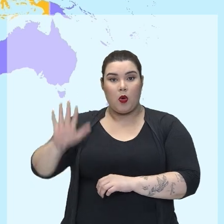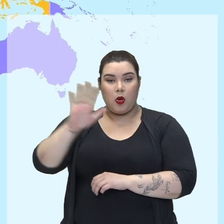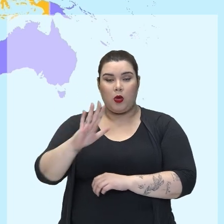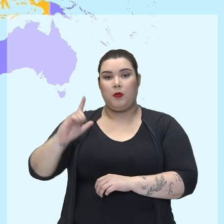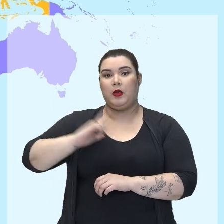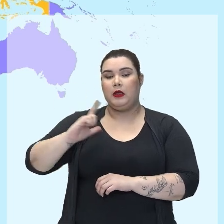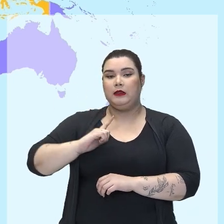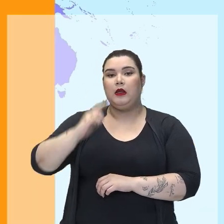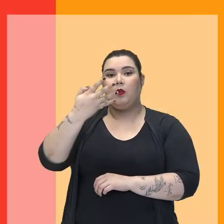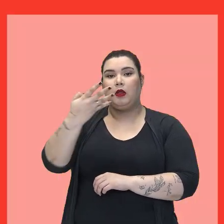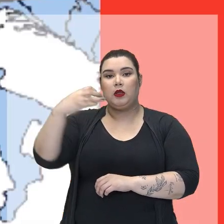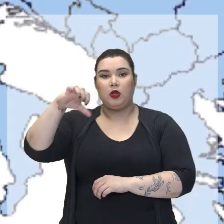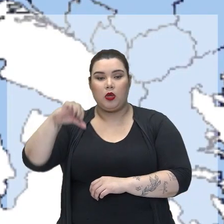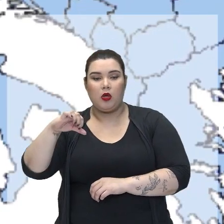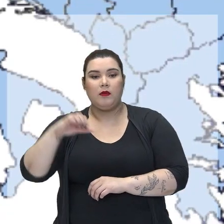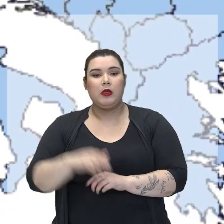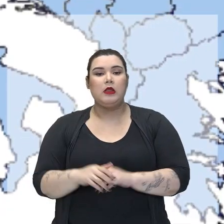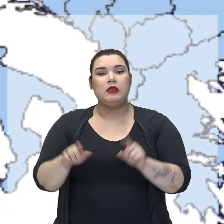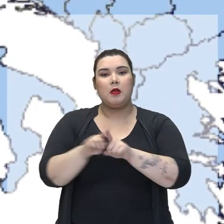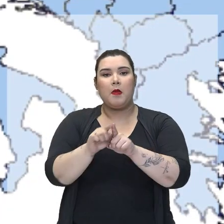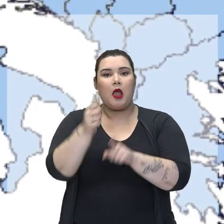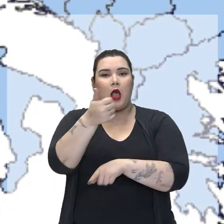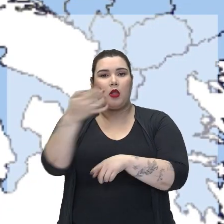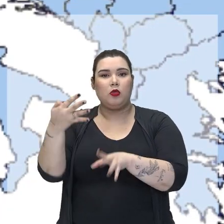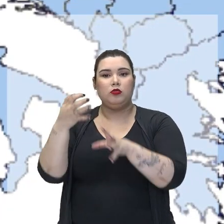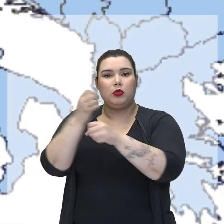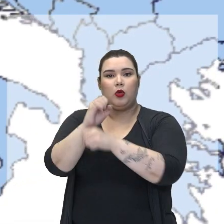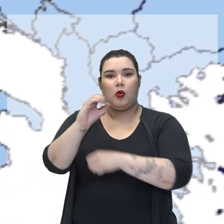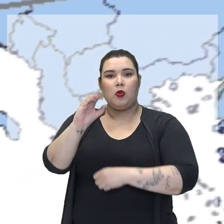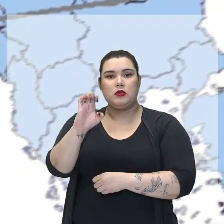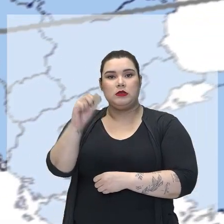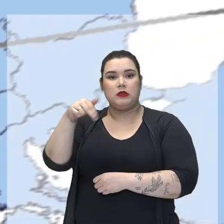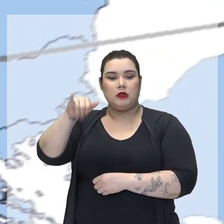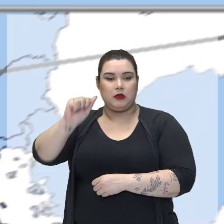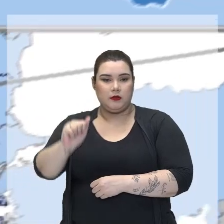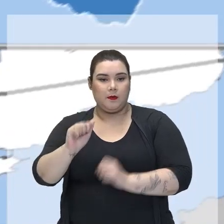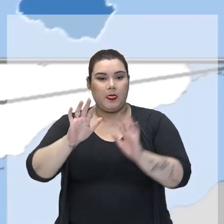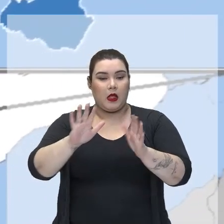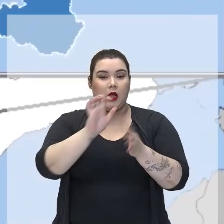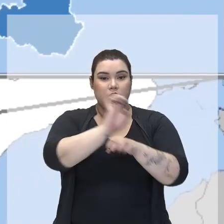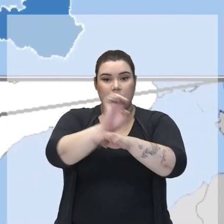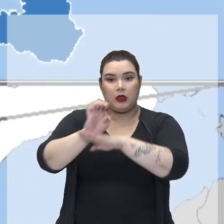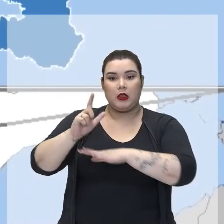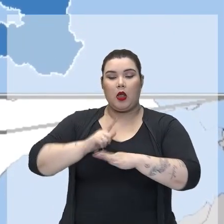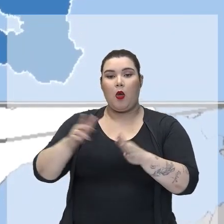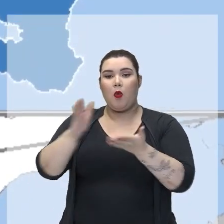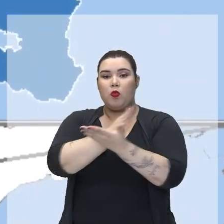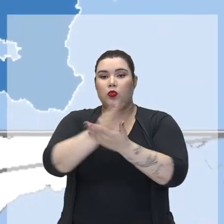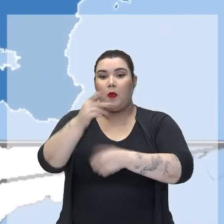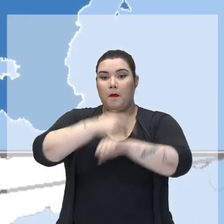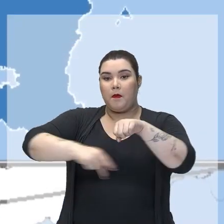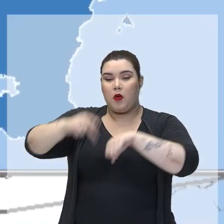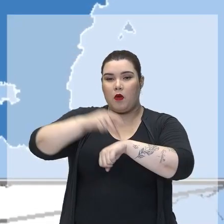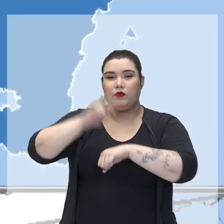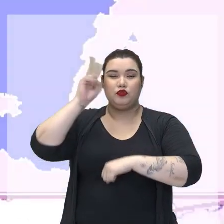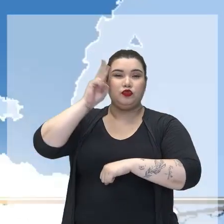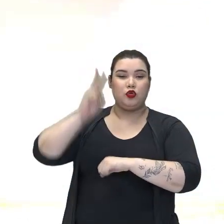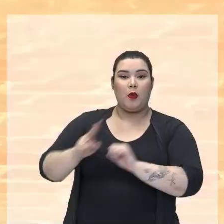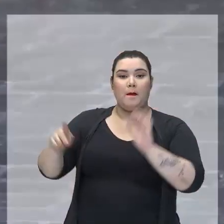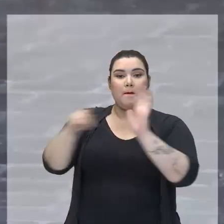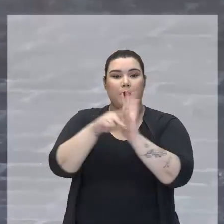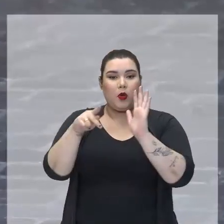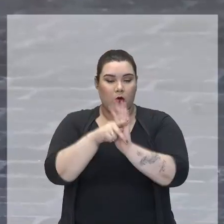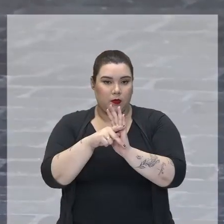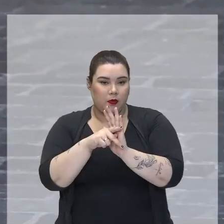na Oceania. Mesmo com todos esses estados, tem alguns povos que vivem em territórios que historicamente pertencem a